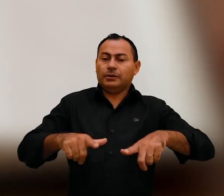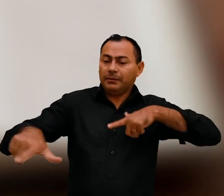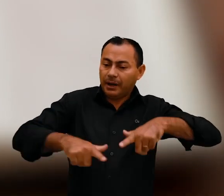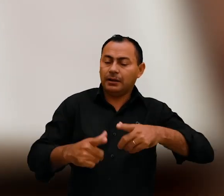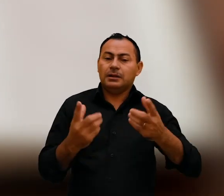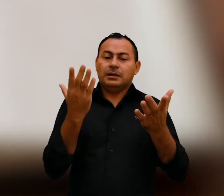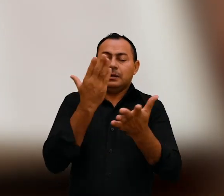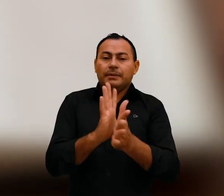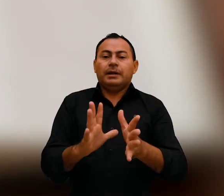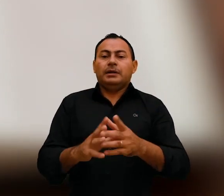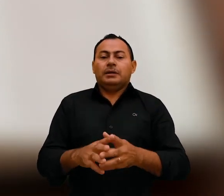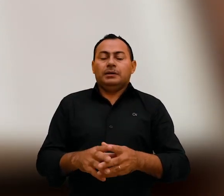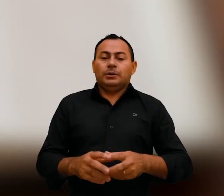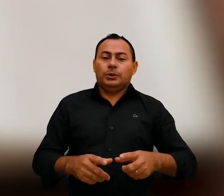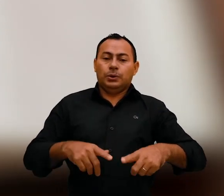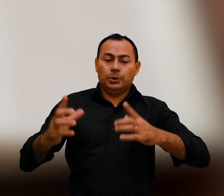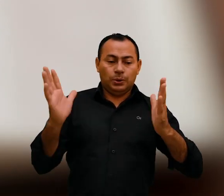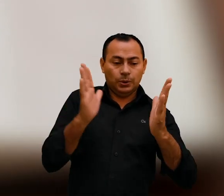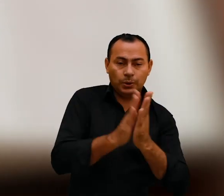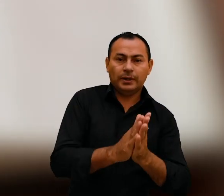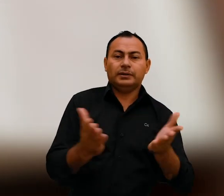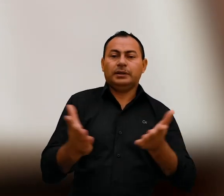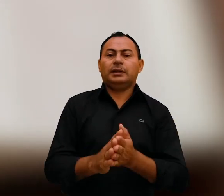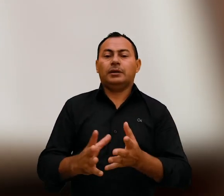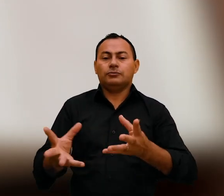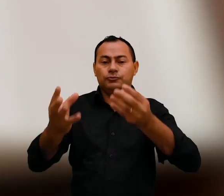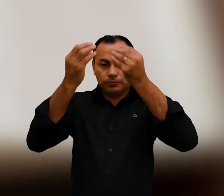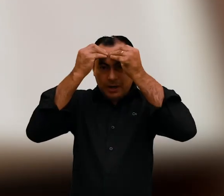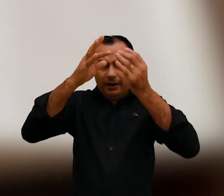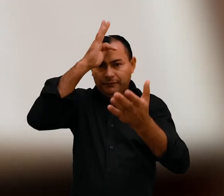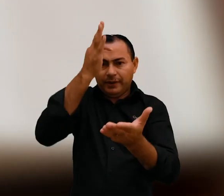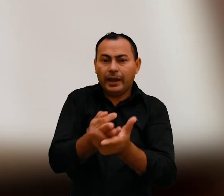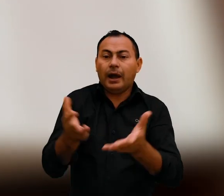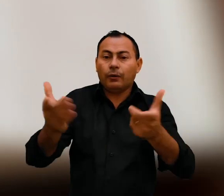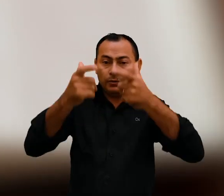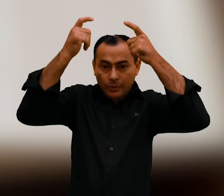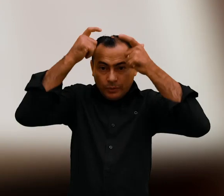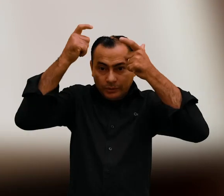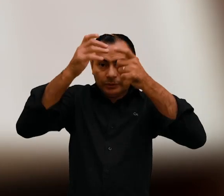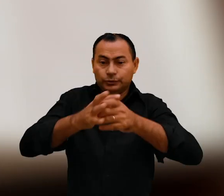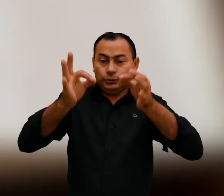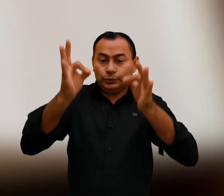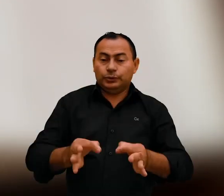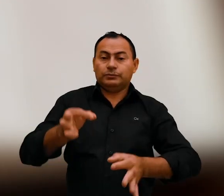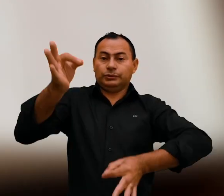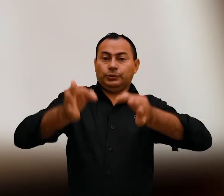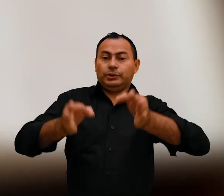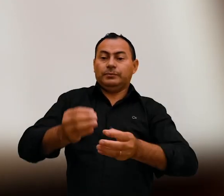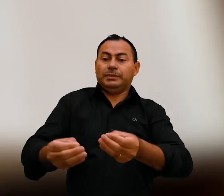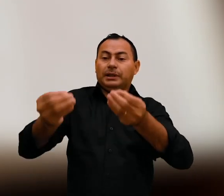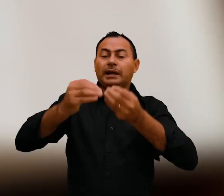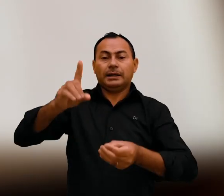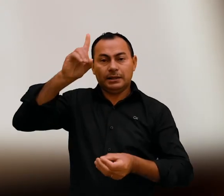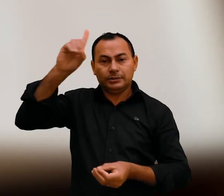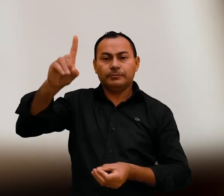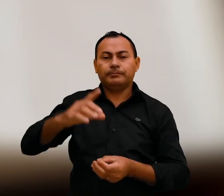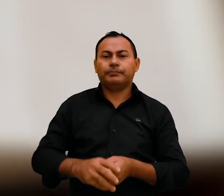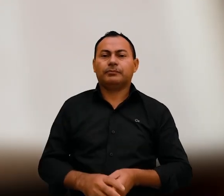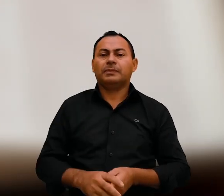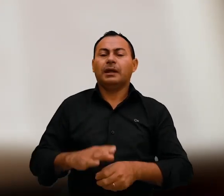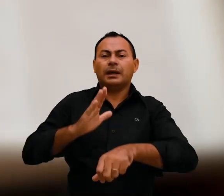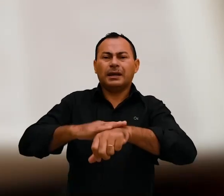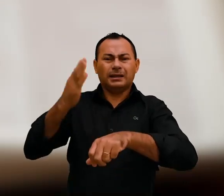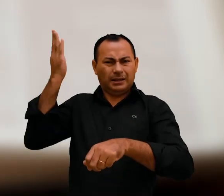a corrida guardei a fé agora me está reservada a coroa da Justiça que senhor justo Juiz me dará Naquele dia